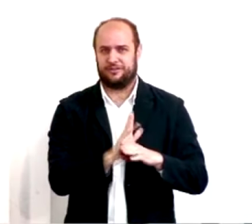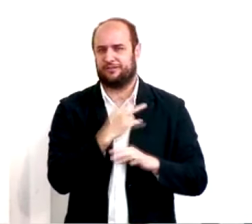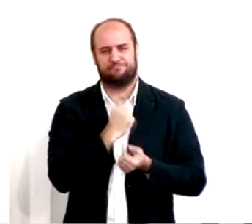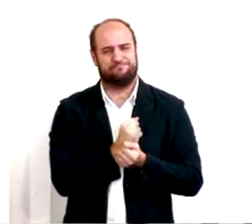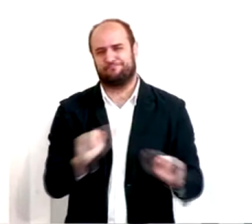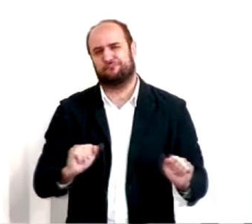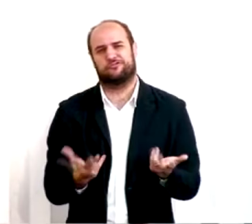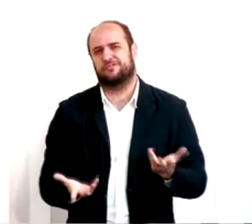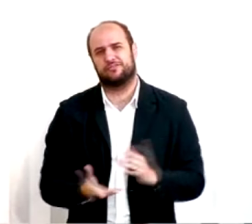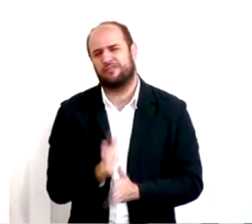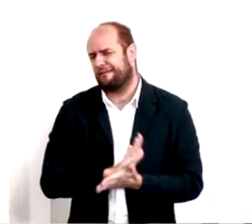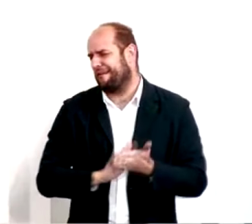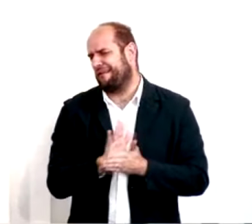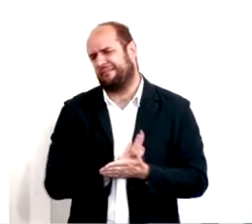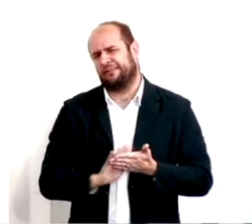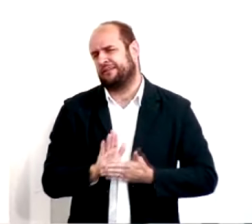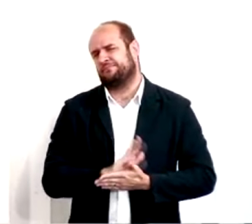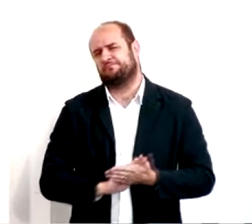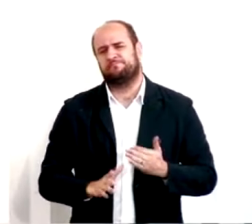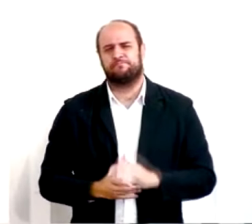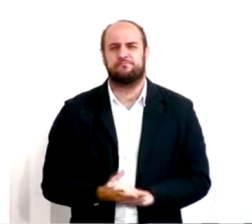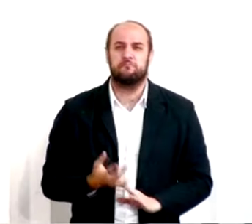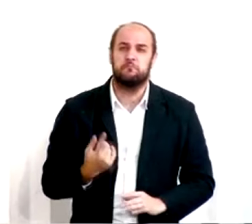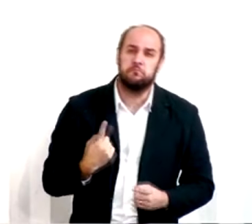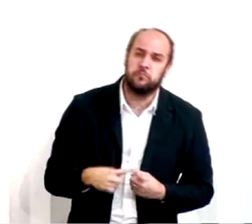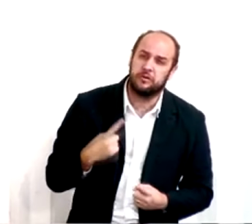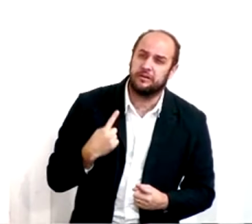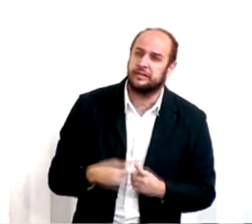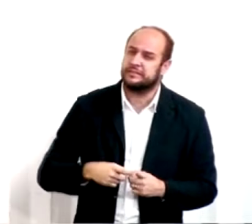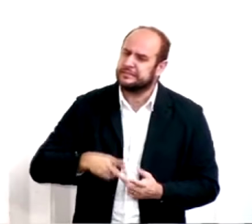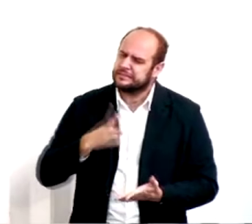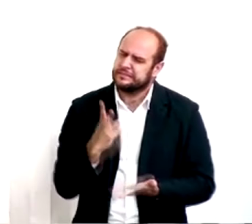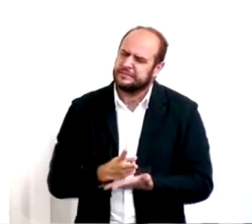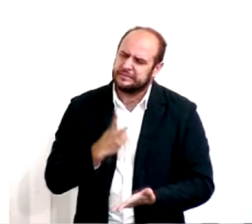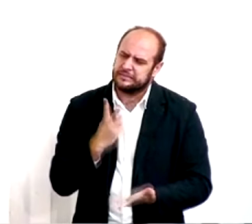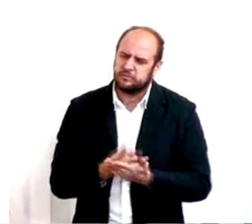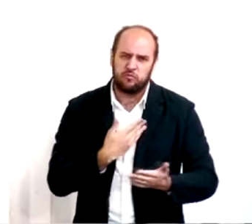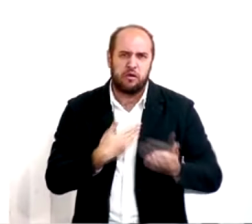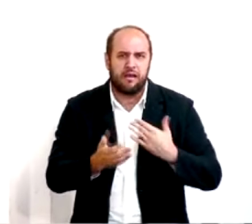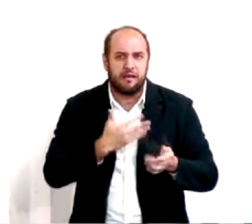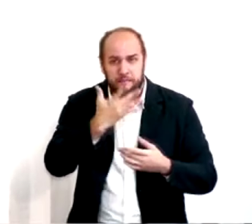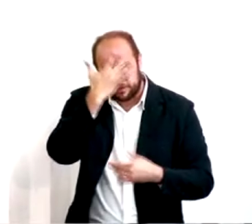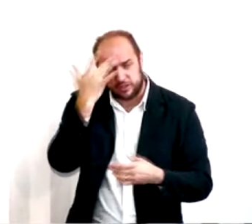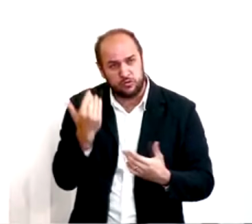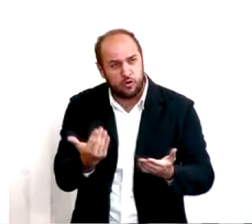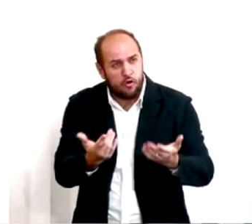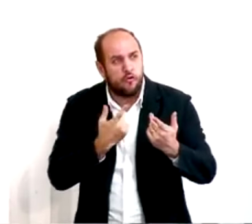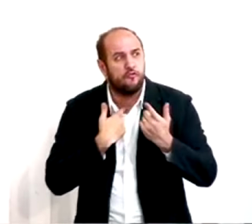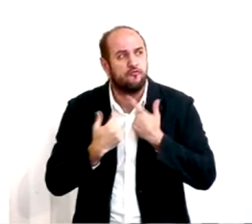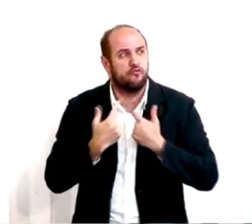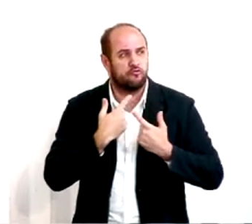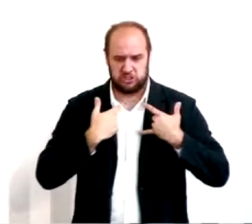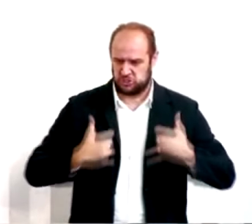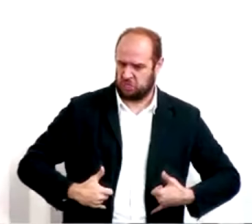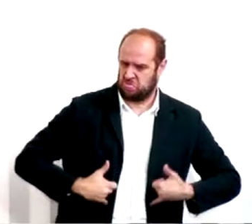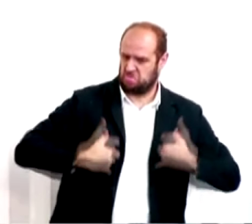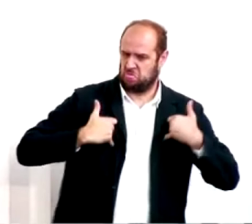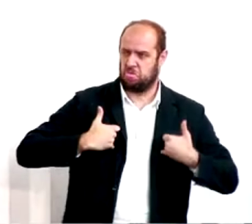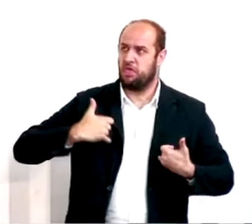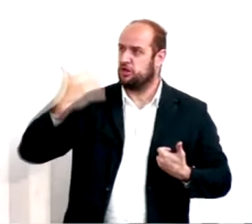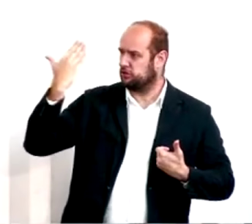Redenção absolutamente nada porque todas as vezes que qualquer pessoa quisesse gloriar na presença